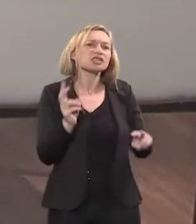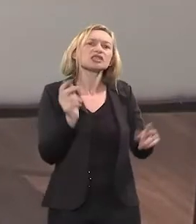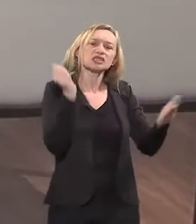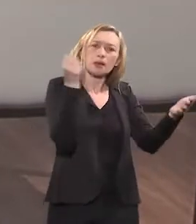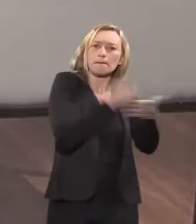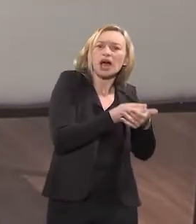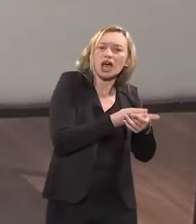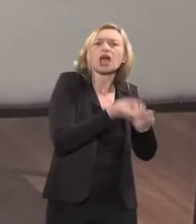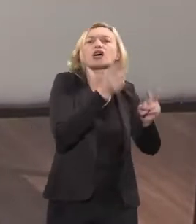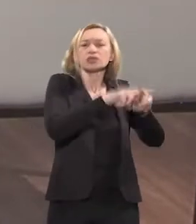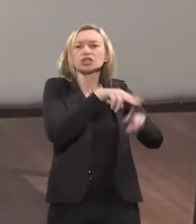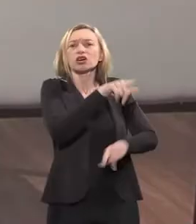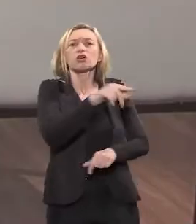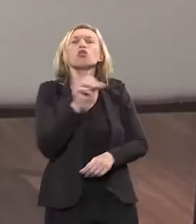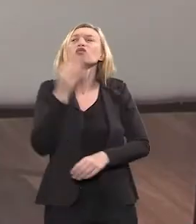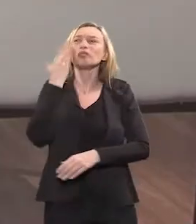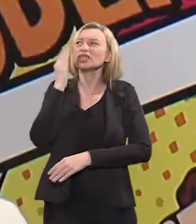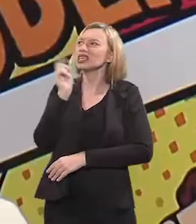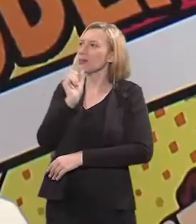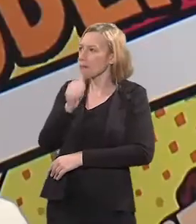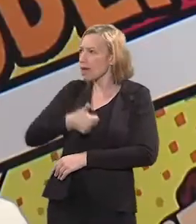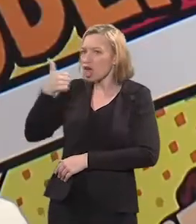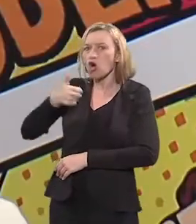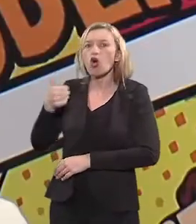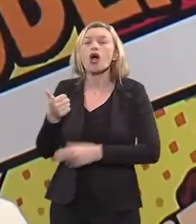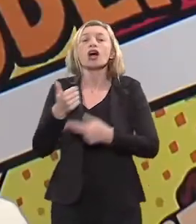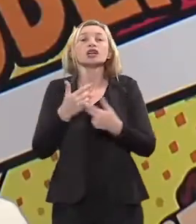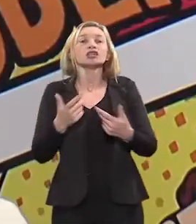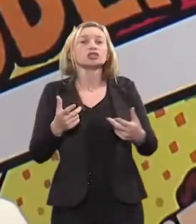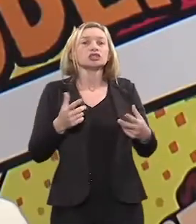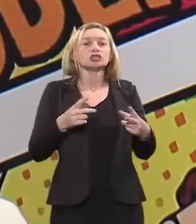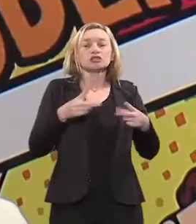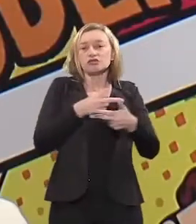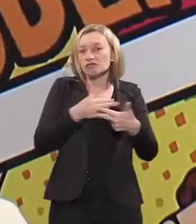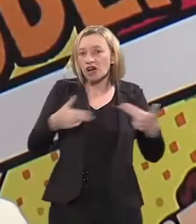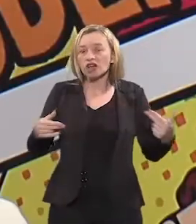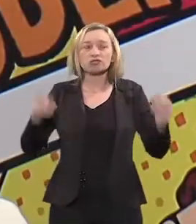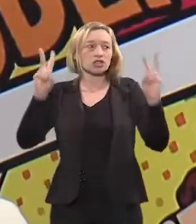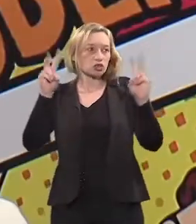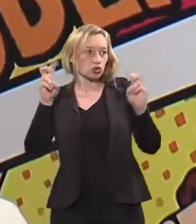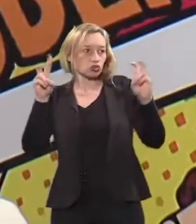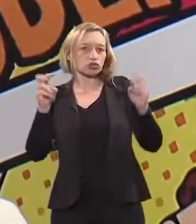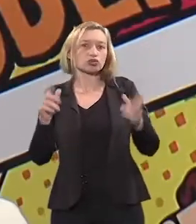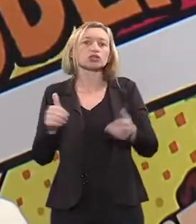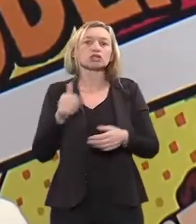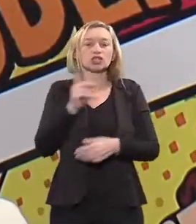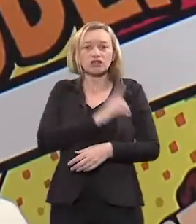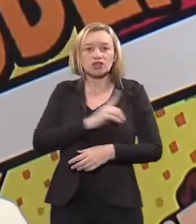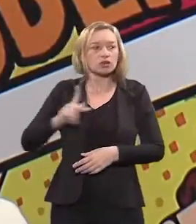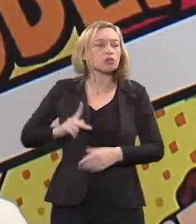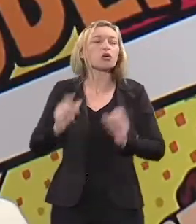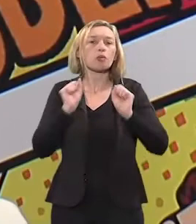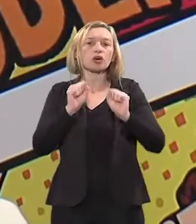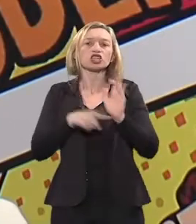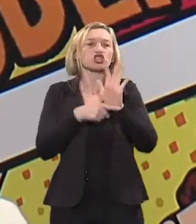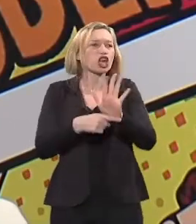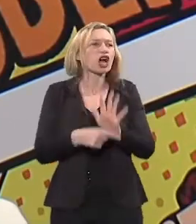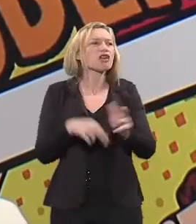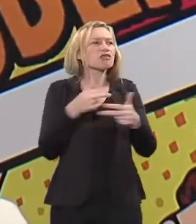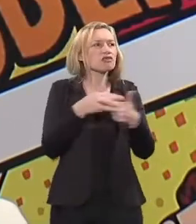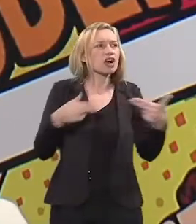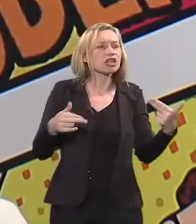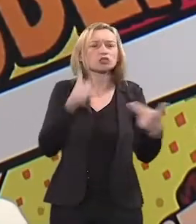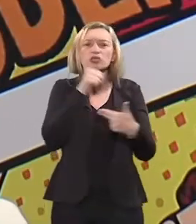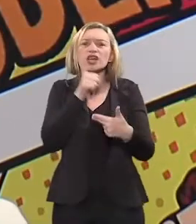mas vamos entender aí, né, esse cenário. Por que a maioria dos casos, acho que a defensora pode nos ajudar nesse sentido,